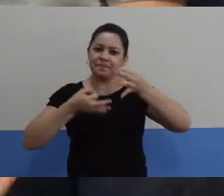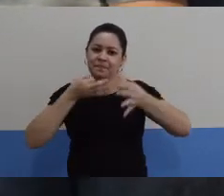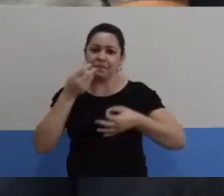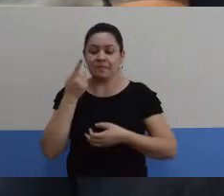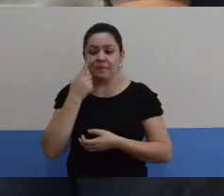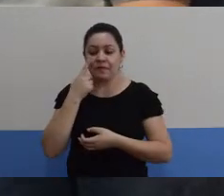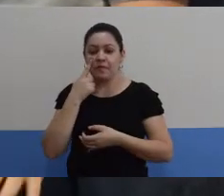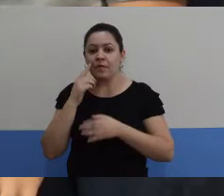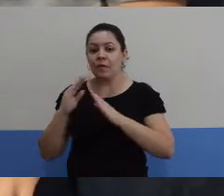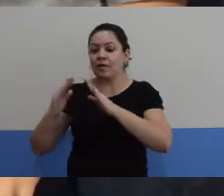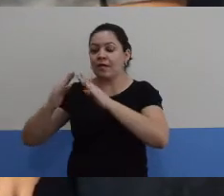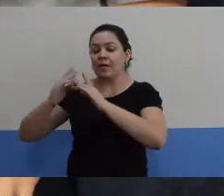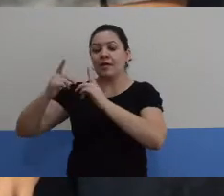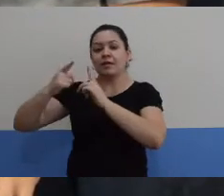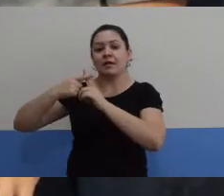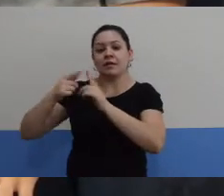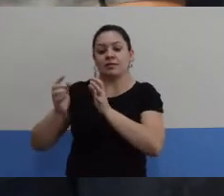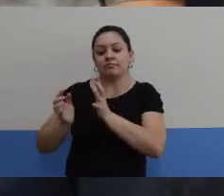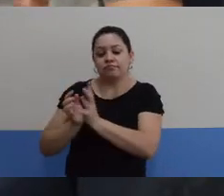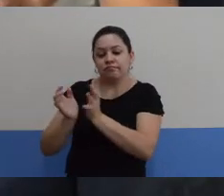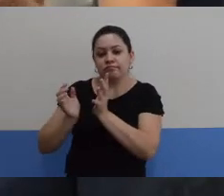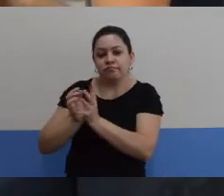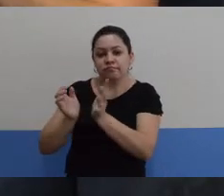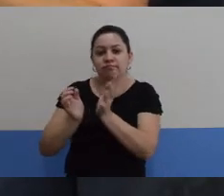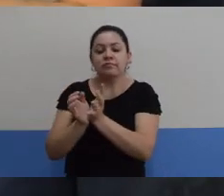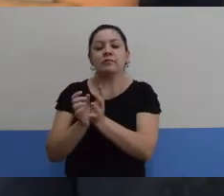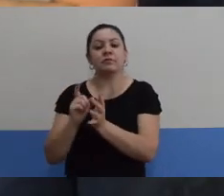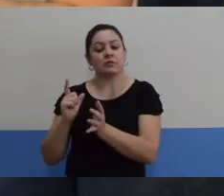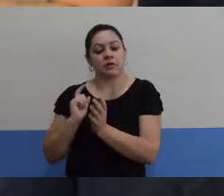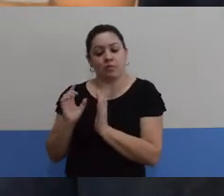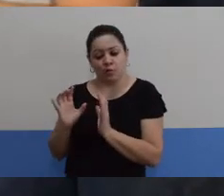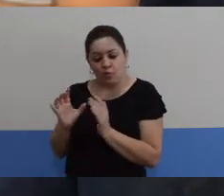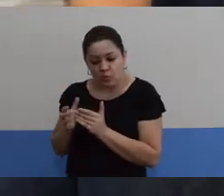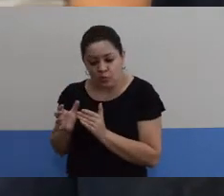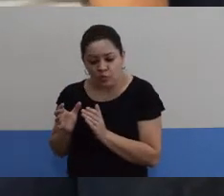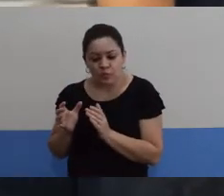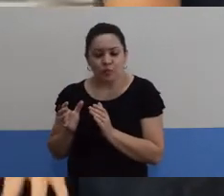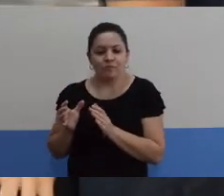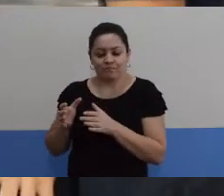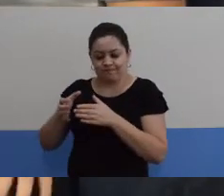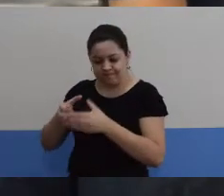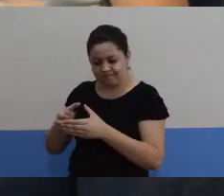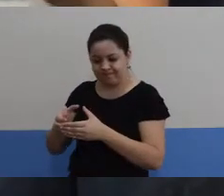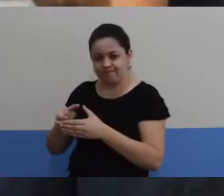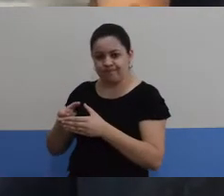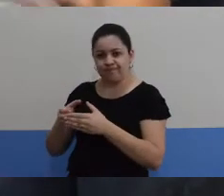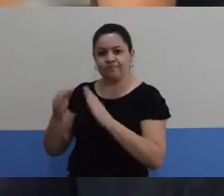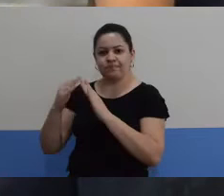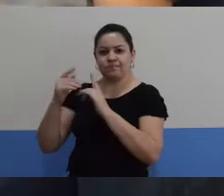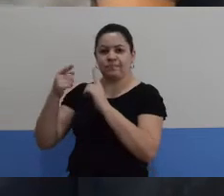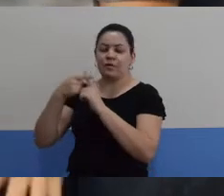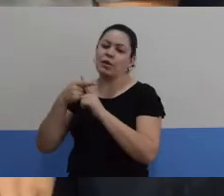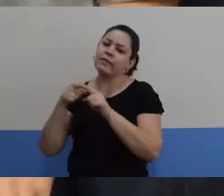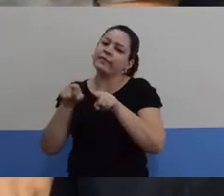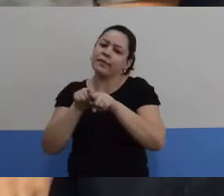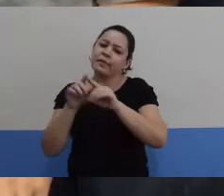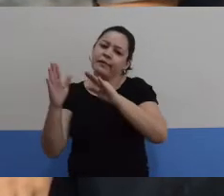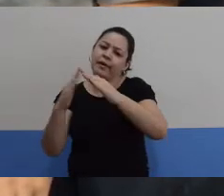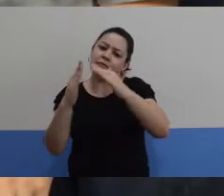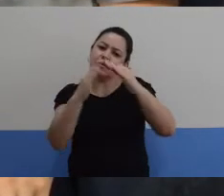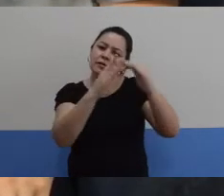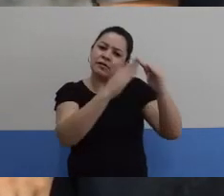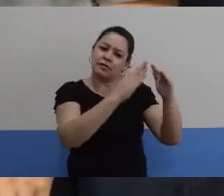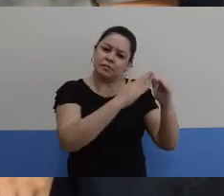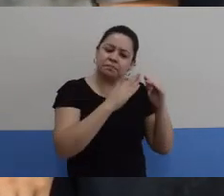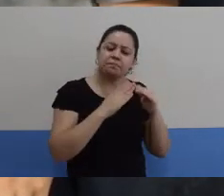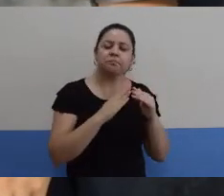as paróquias que estão participando, né? Sabemos que pode ter grupos reunidos, né, da paróquia, são as pessoas em cada casa participando.